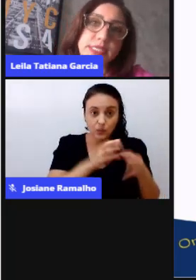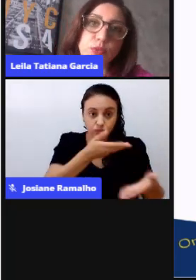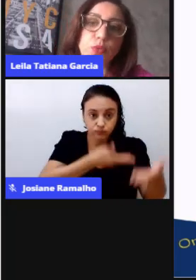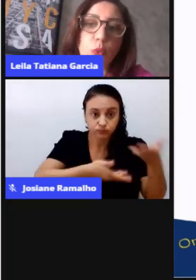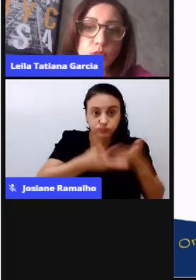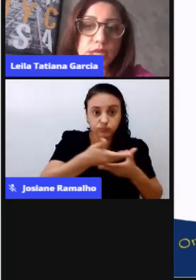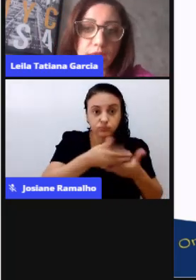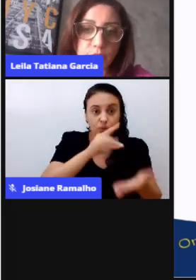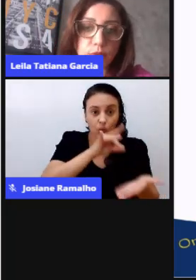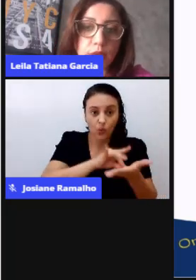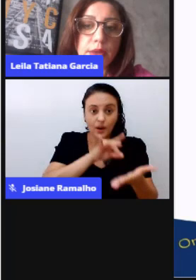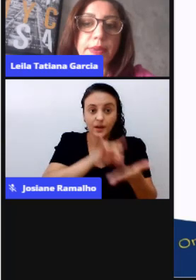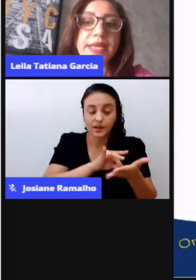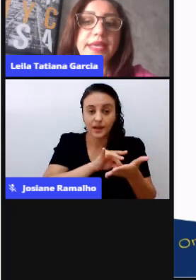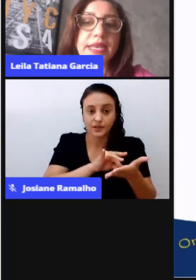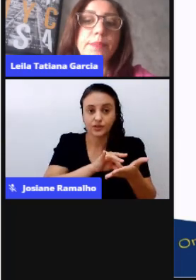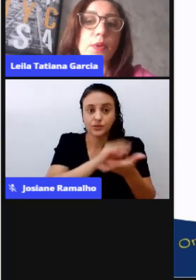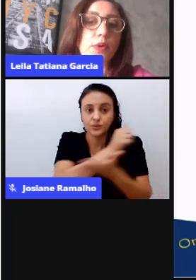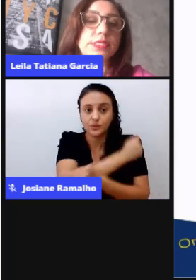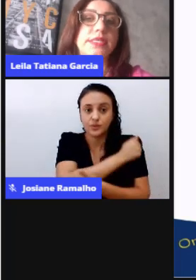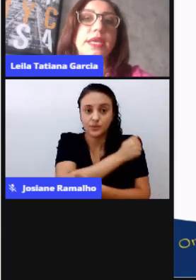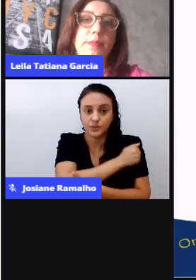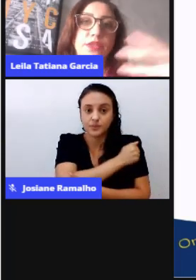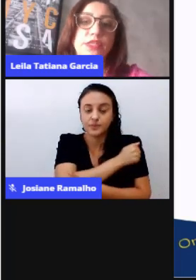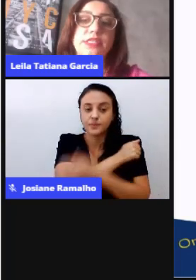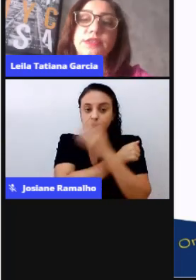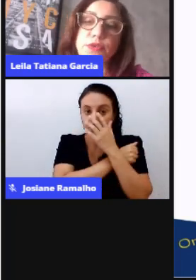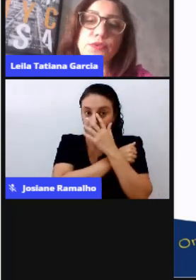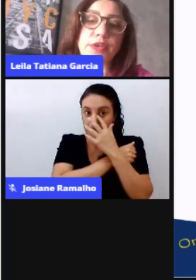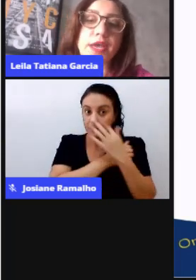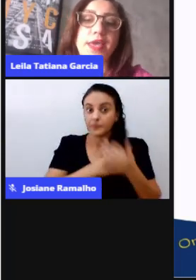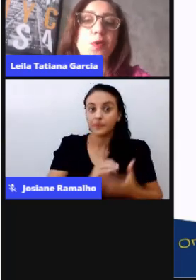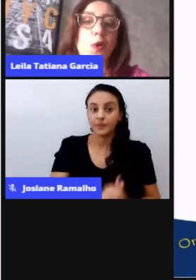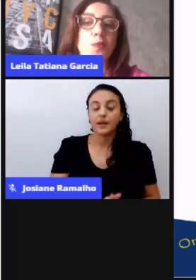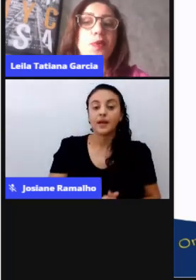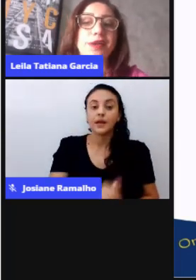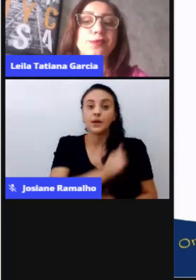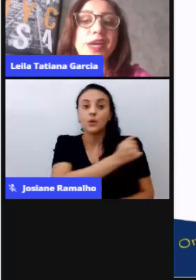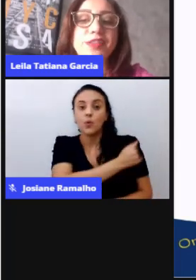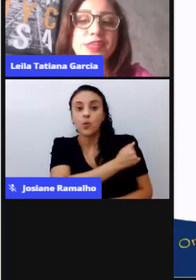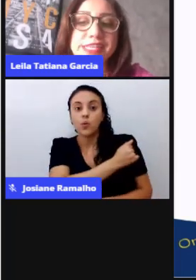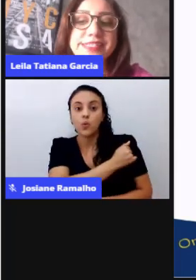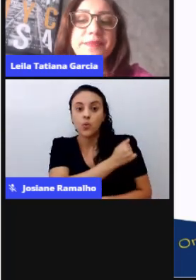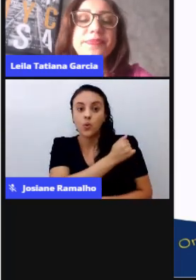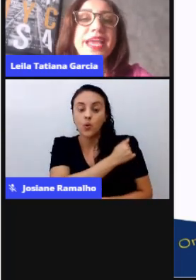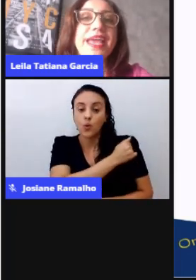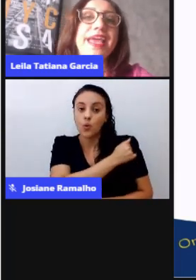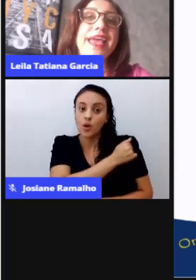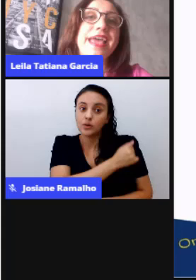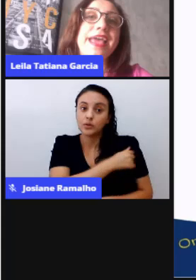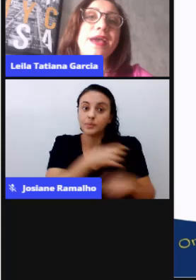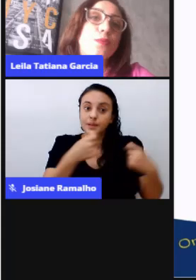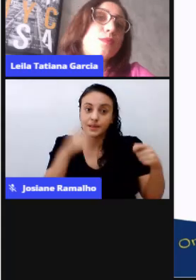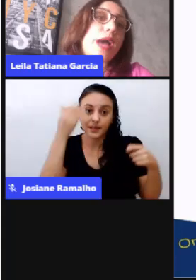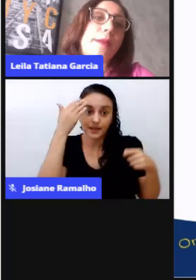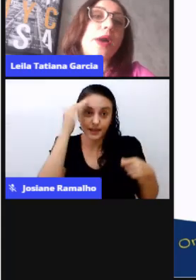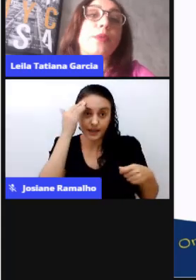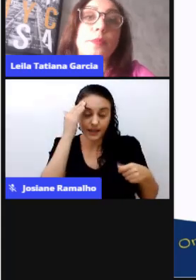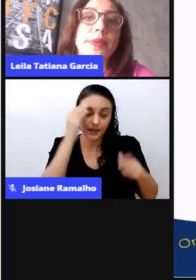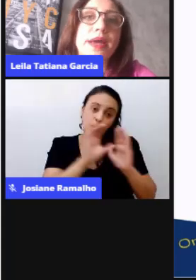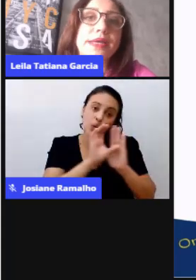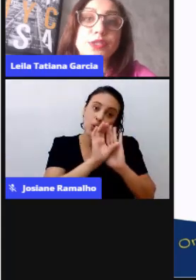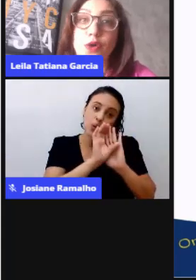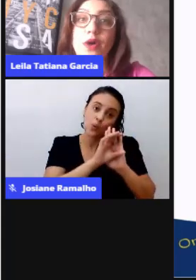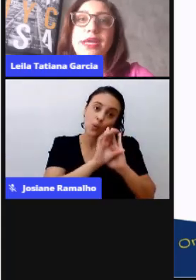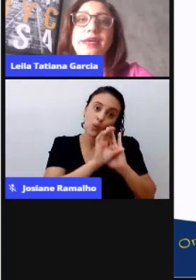a compreensão do conceito, para que ele possa, de repente, desenvolver aí como um aluno artista